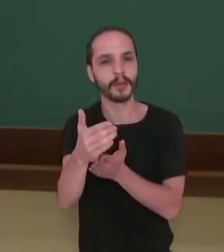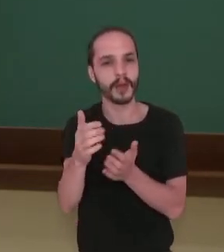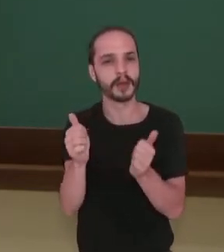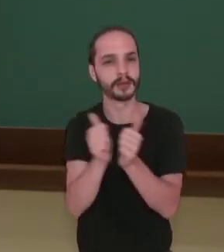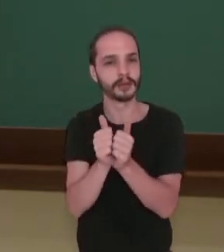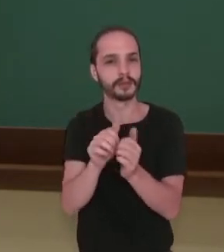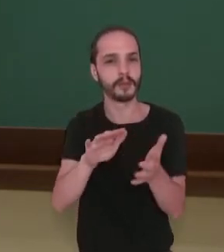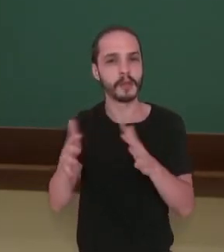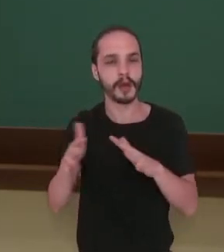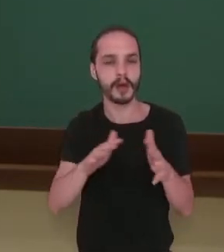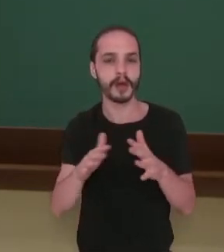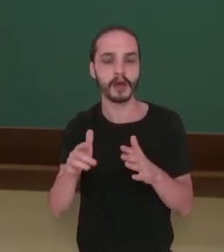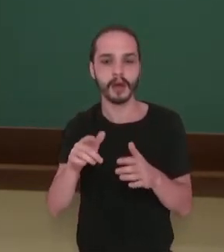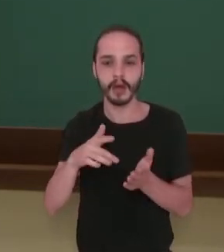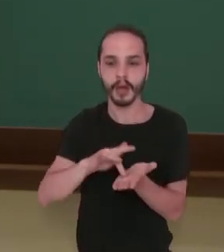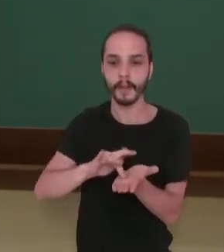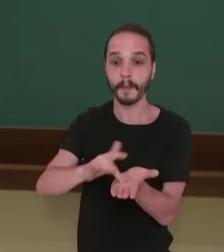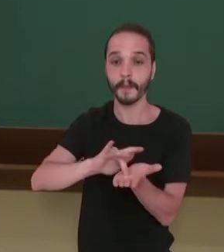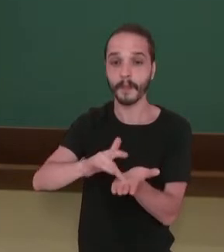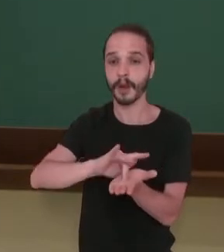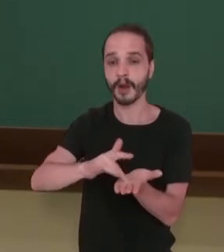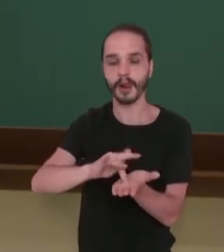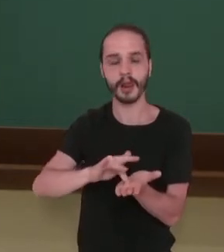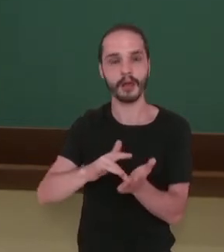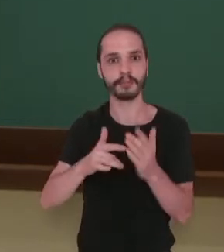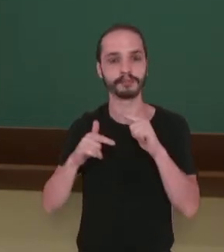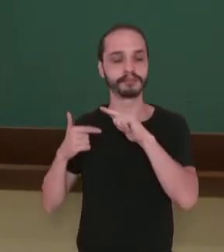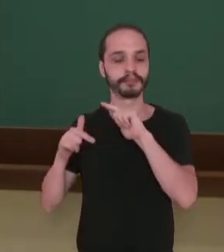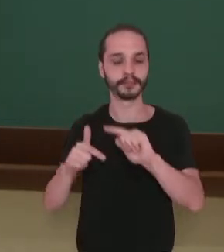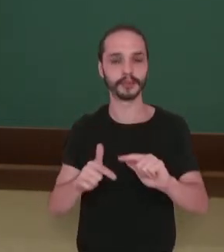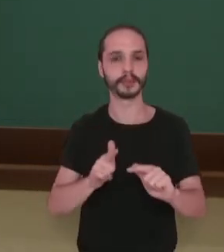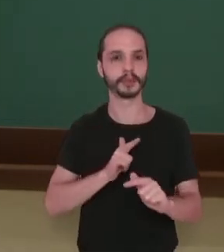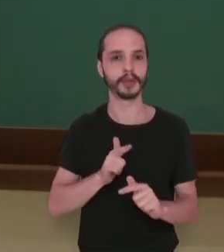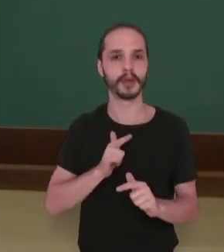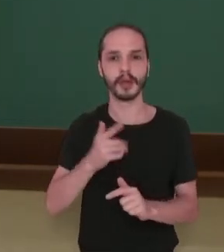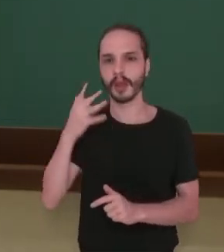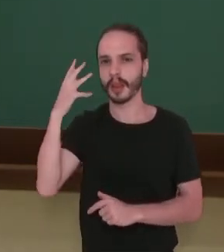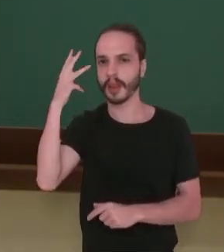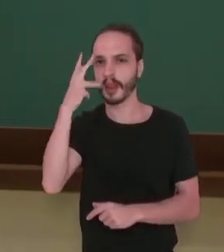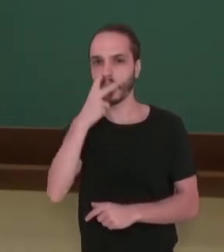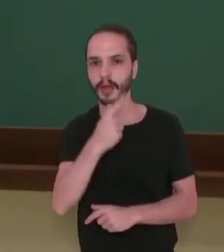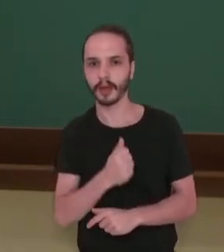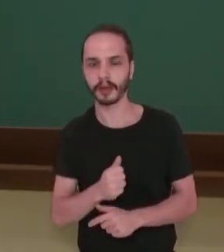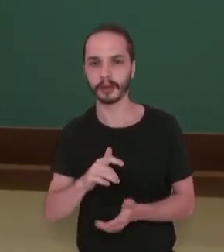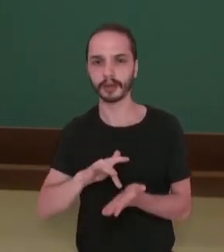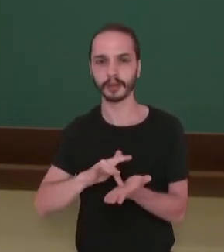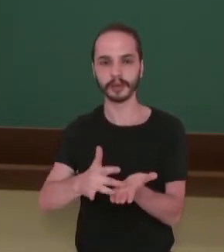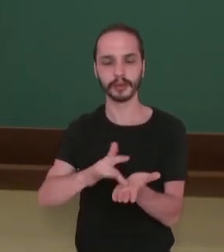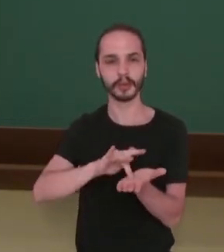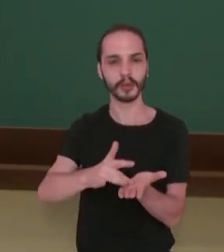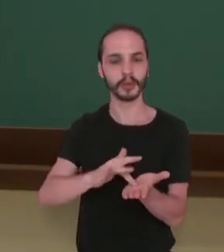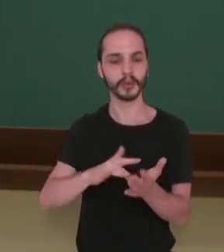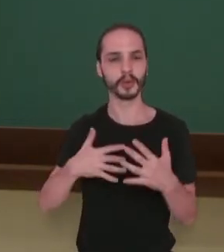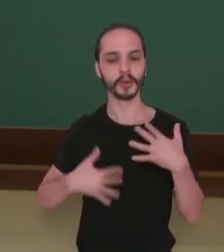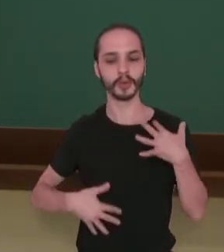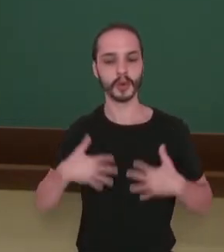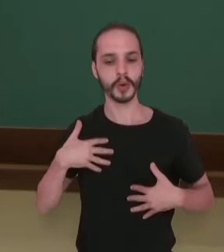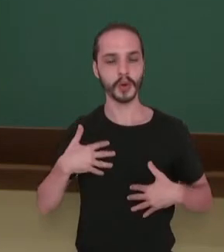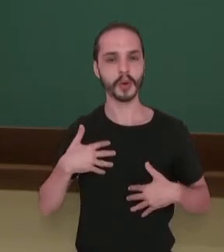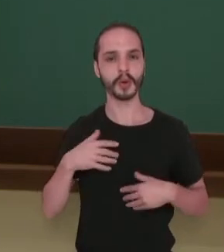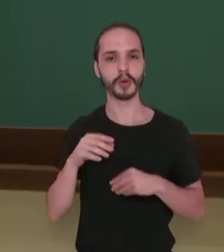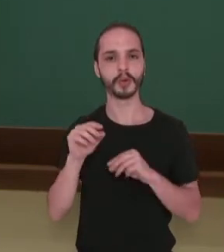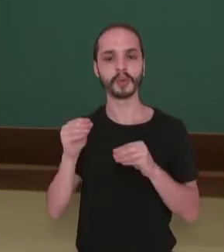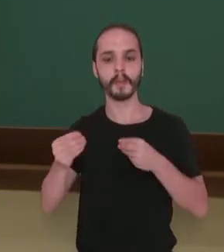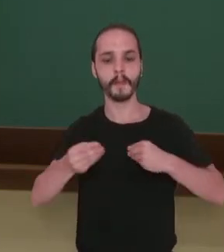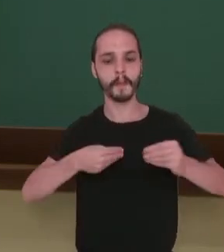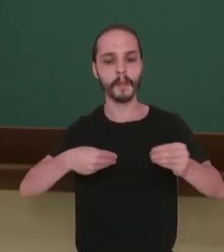adeptos. Então é uma dança clássica com muita beleza, plasticidade no corpo. O que é